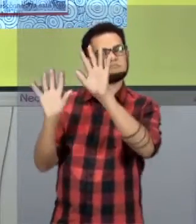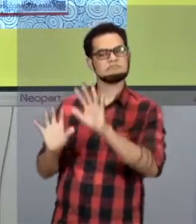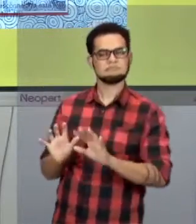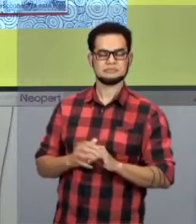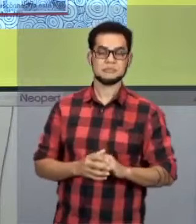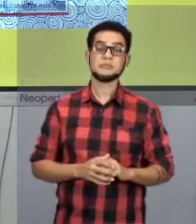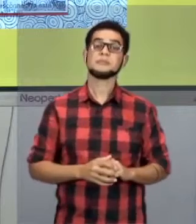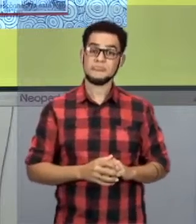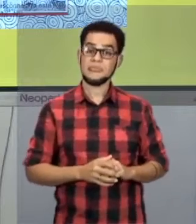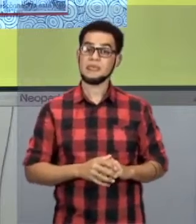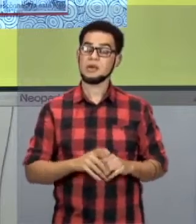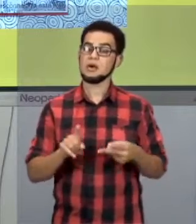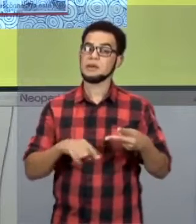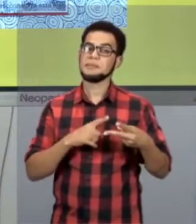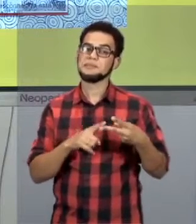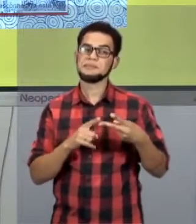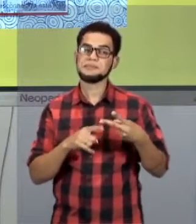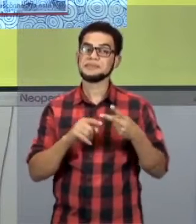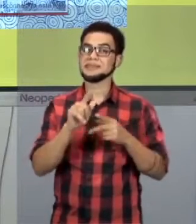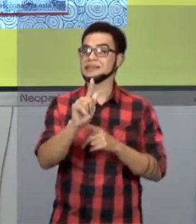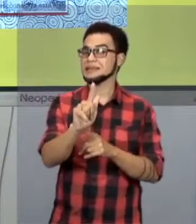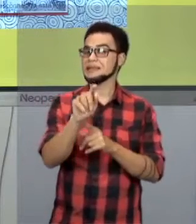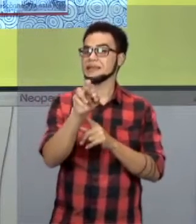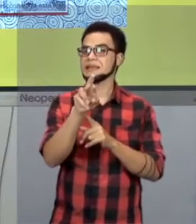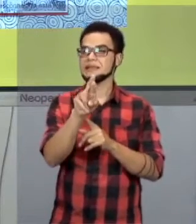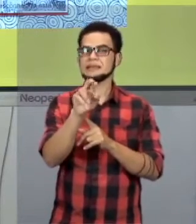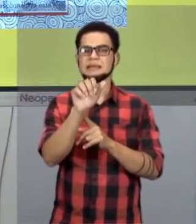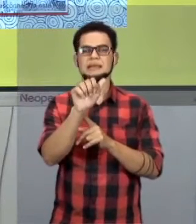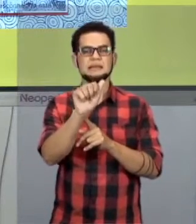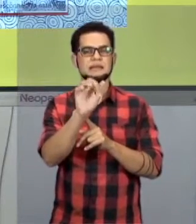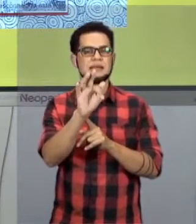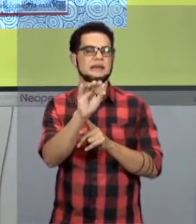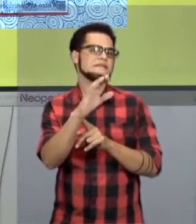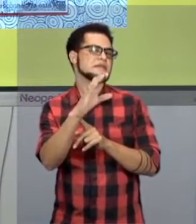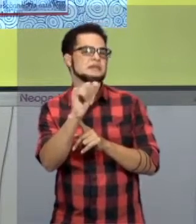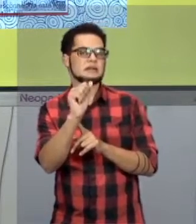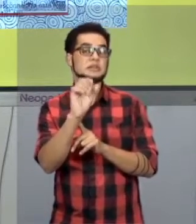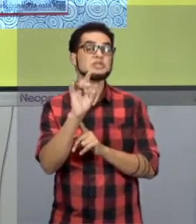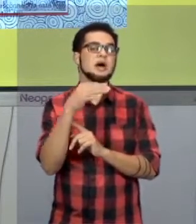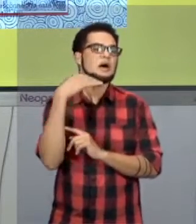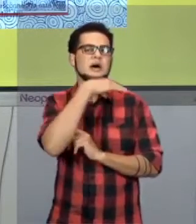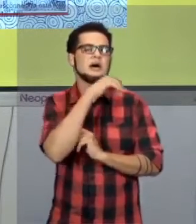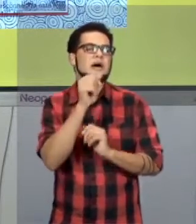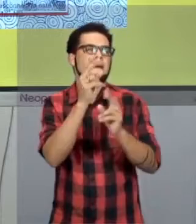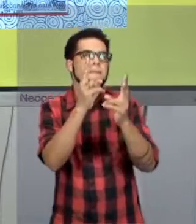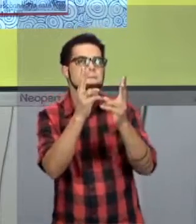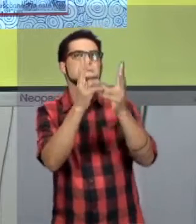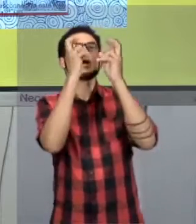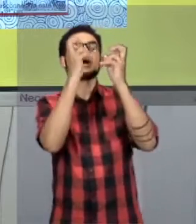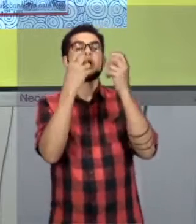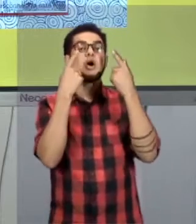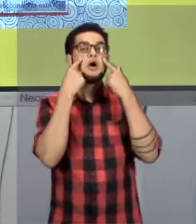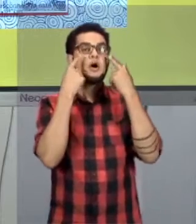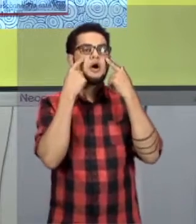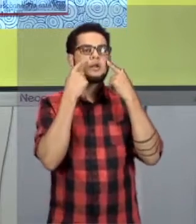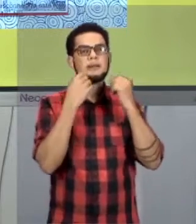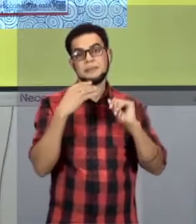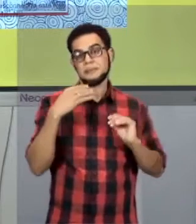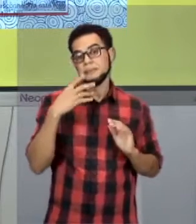textura gráfica, nós só podemos perceber através dos olhos, mas ela causa a